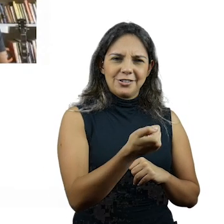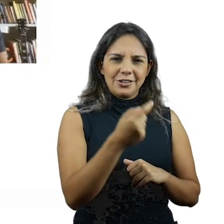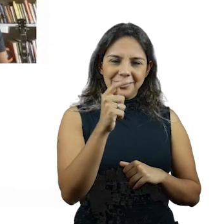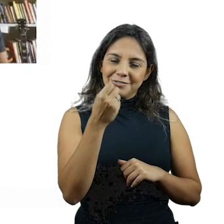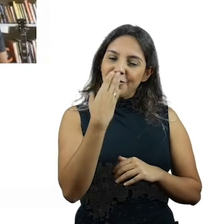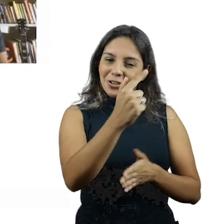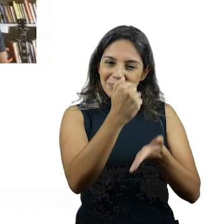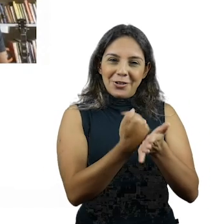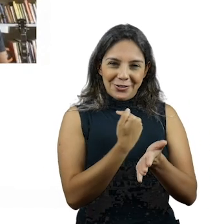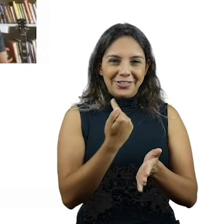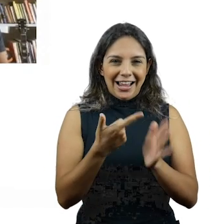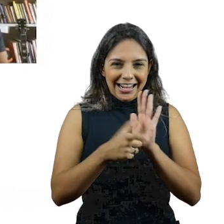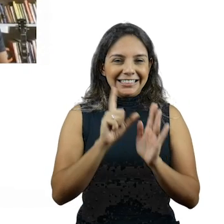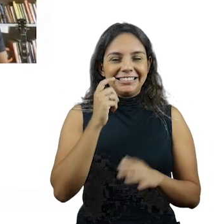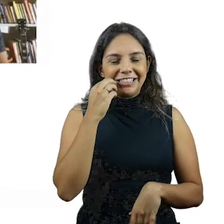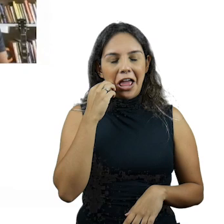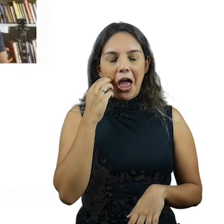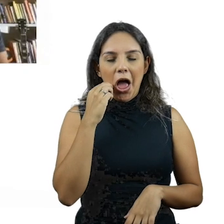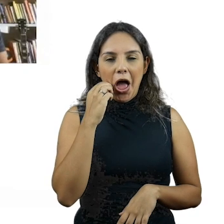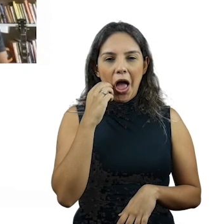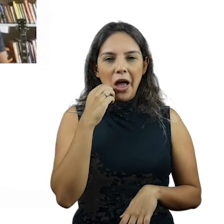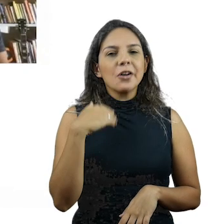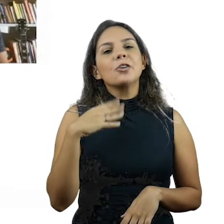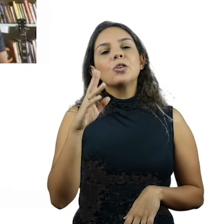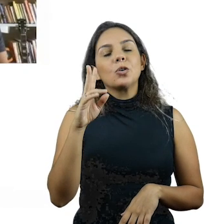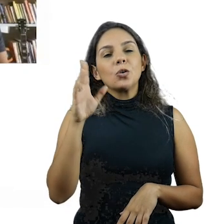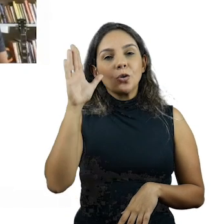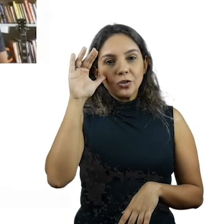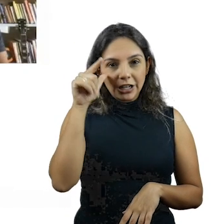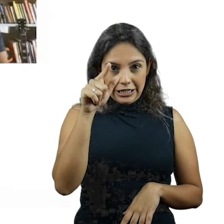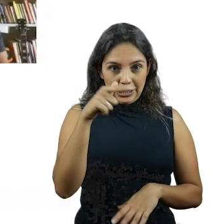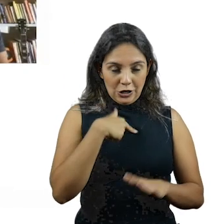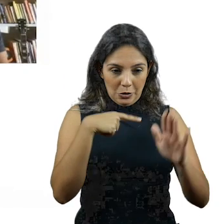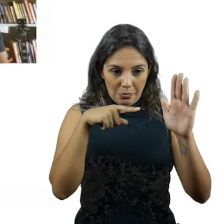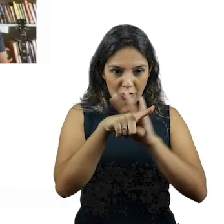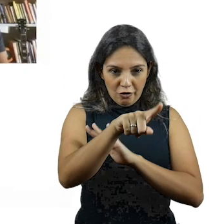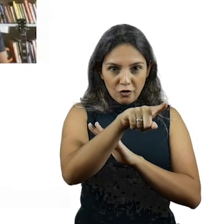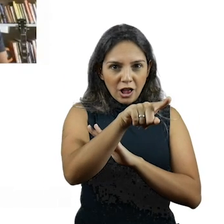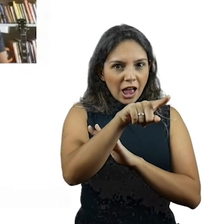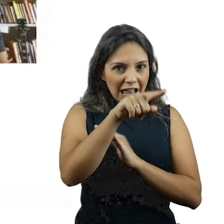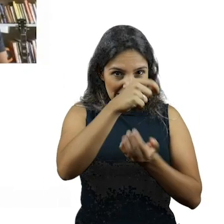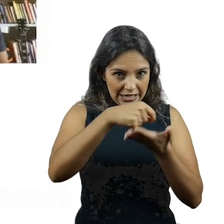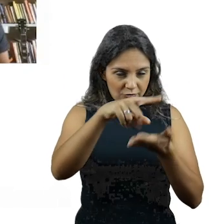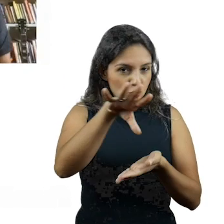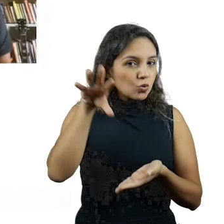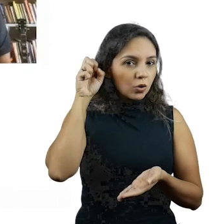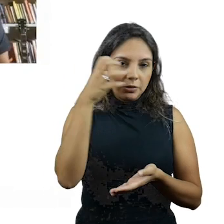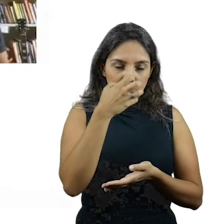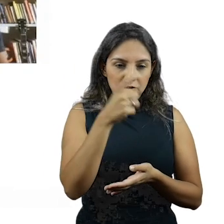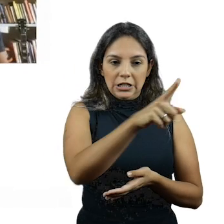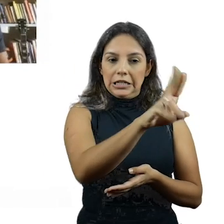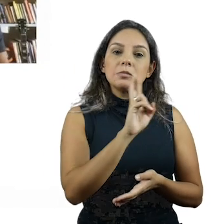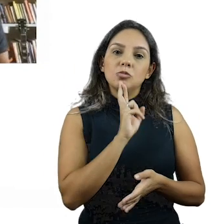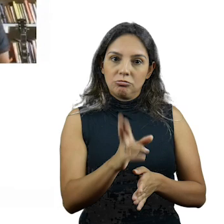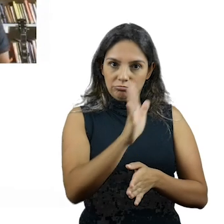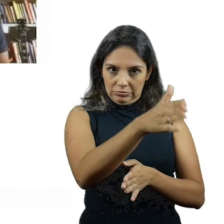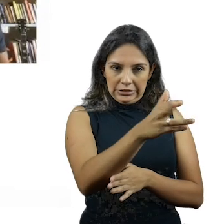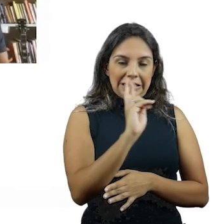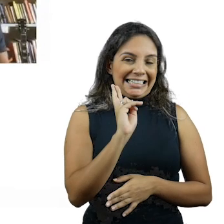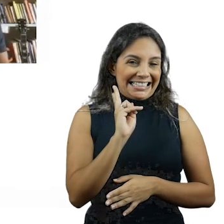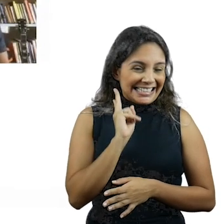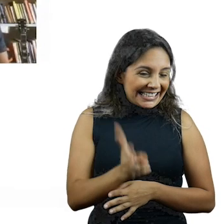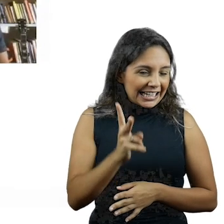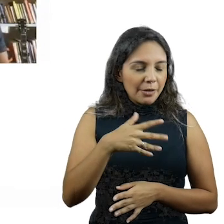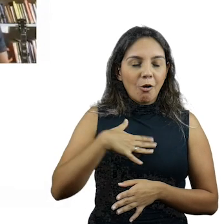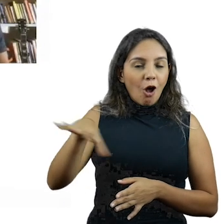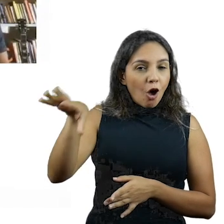fiquei com uma curiosidade aqui. Você, quando escreve, você escuta a música? Escuto. Eu escuto sempre o mesmo disco.